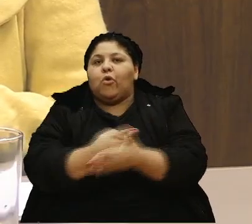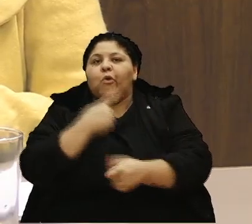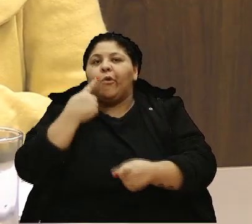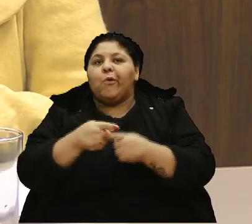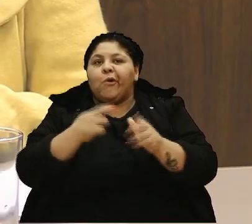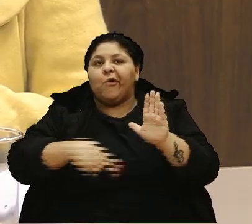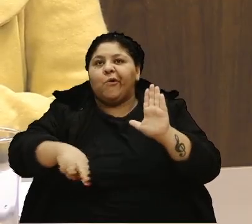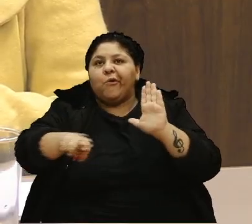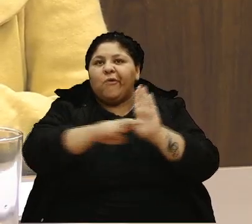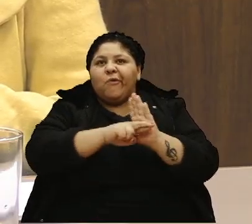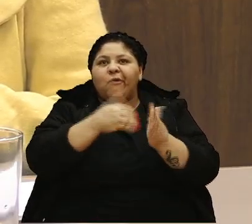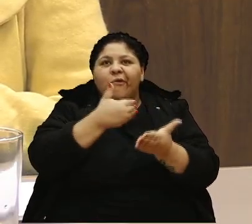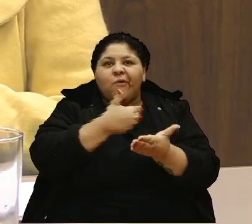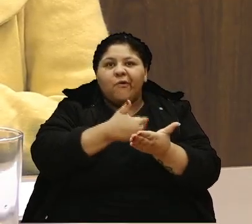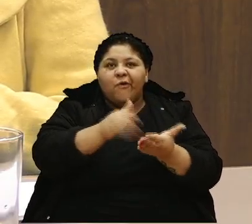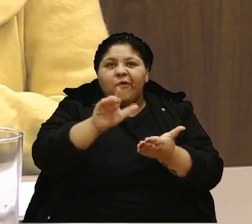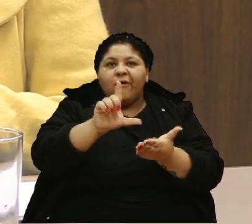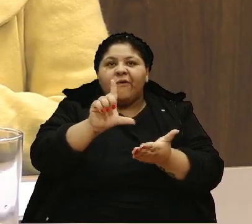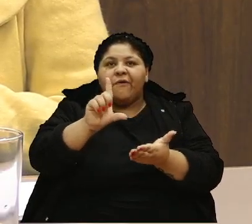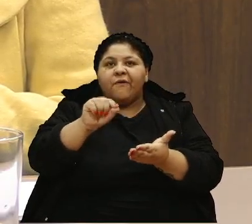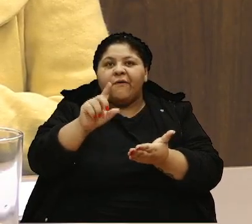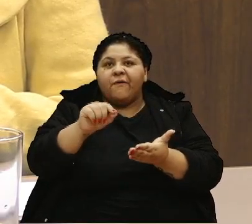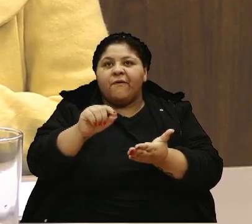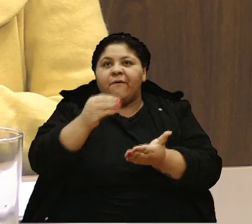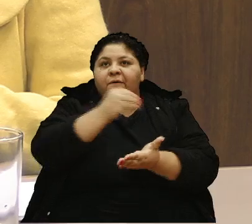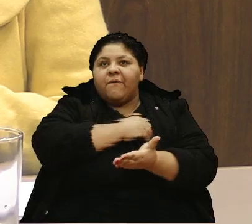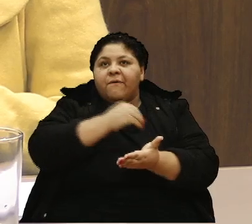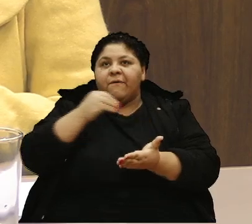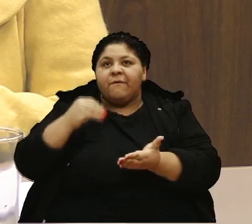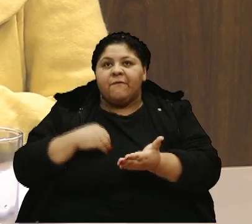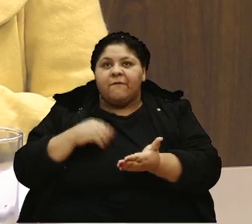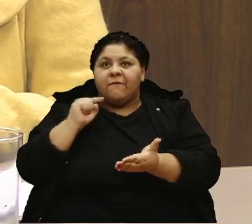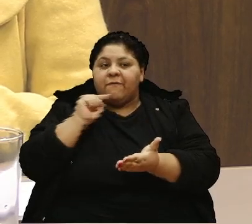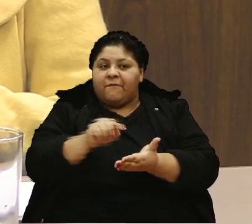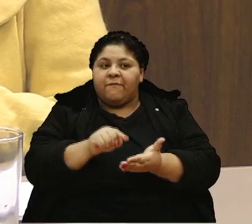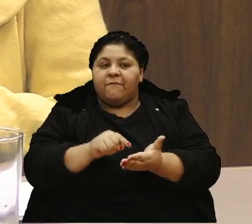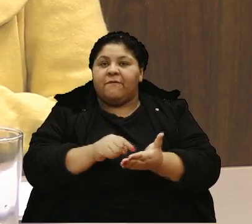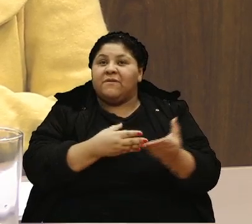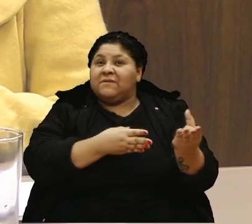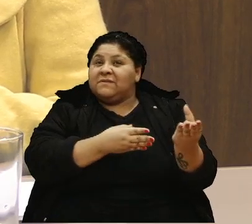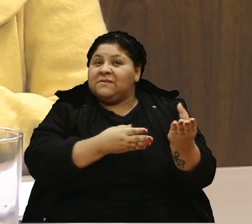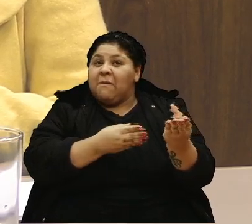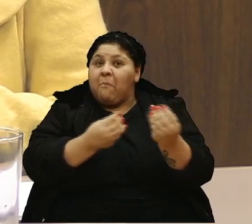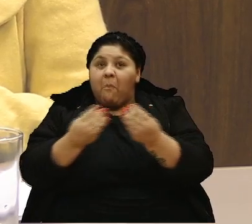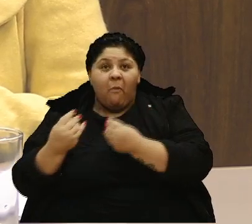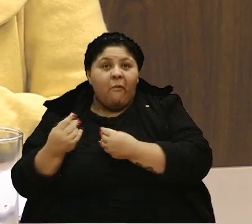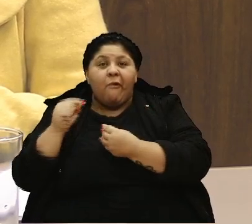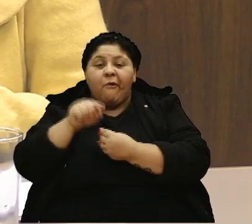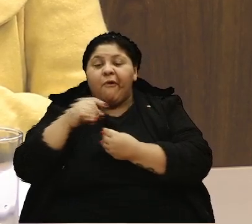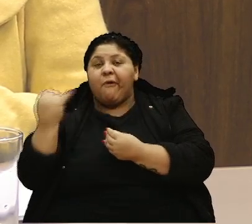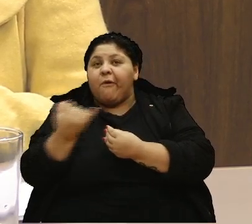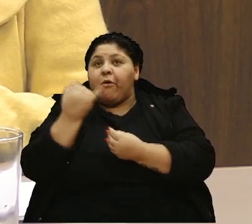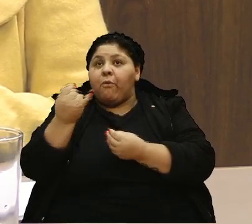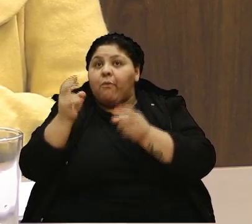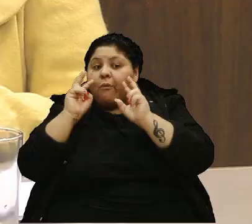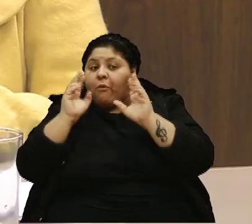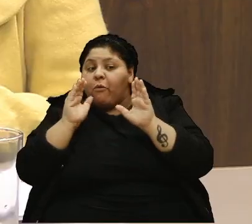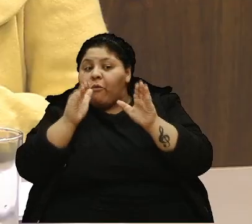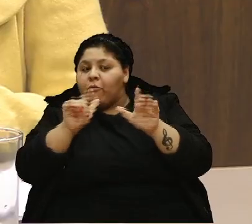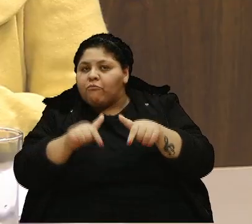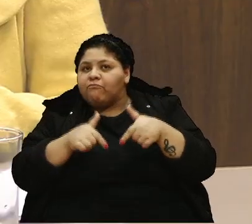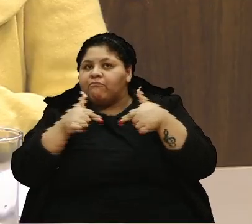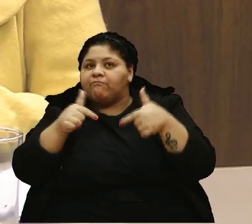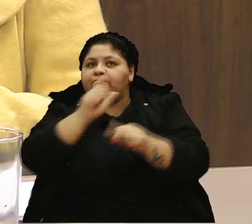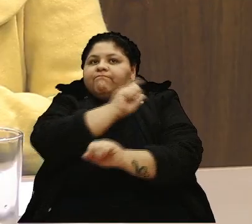na exoneração de 10 médicos. E isso é muita coisa. Então, é importante a gente olhar para as ações